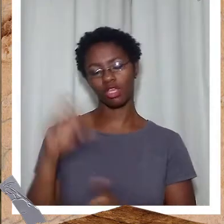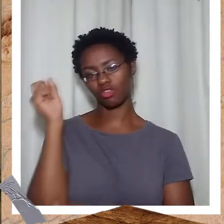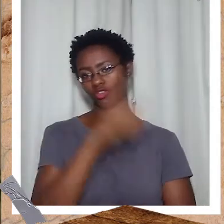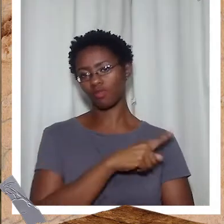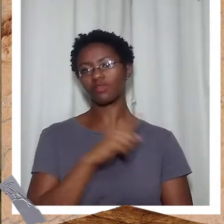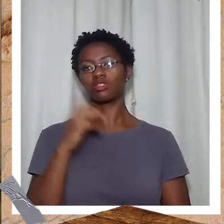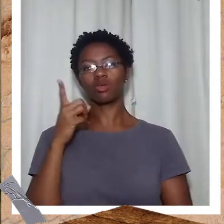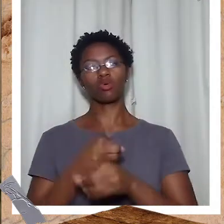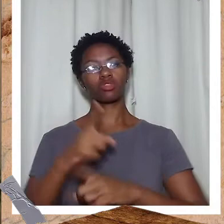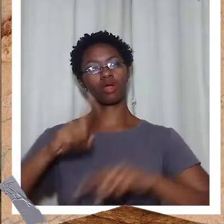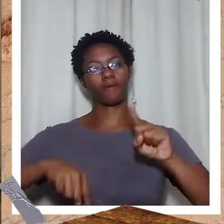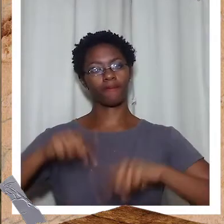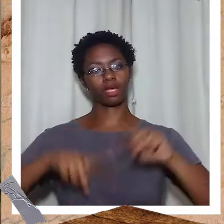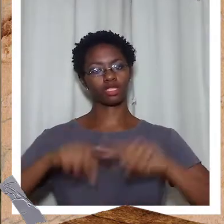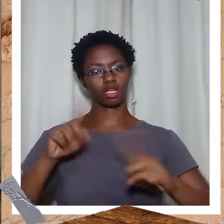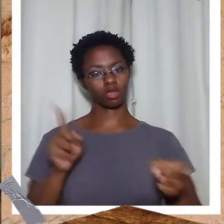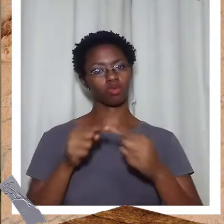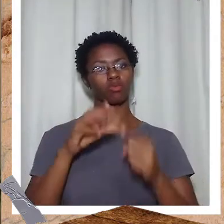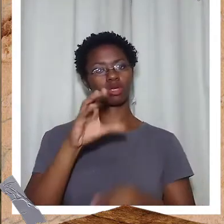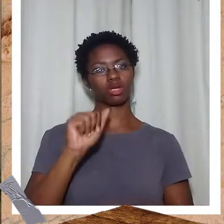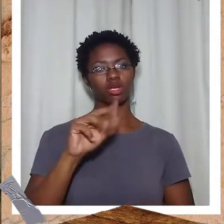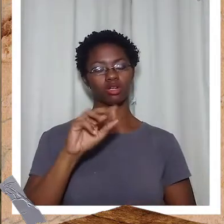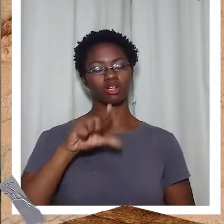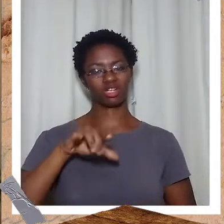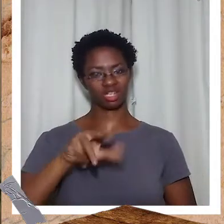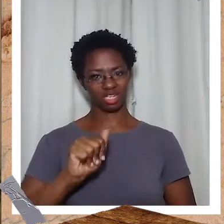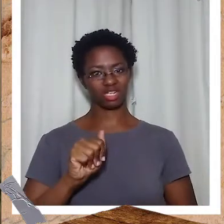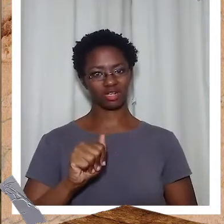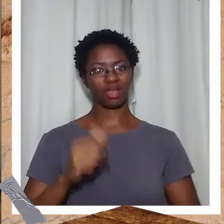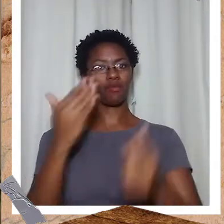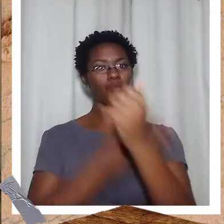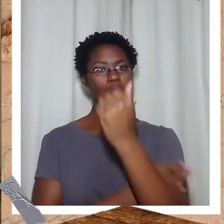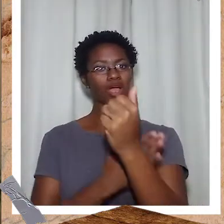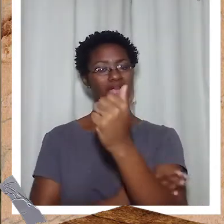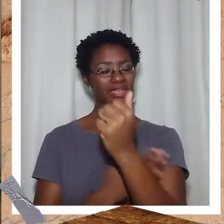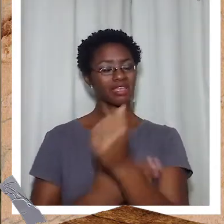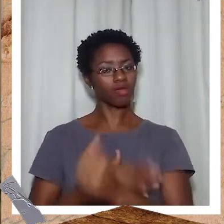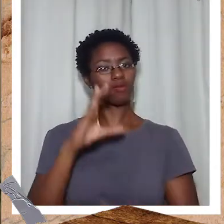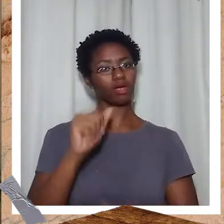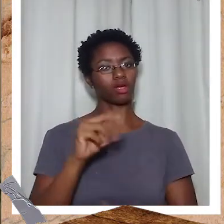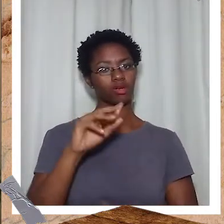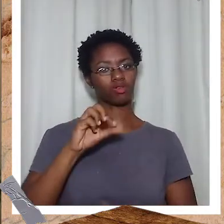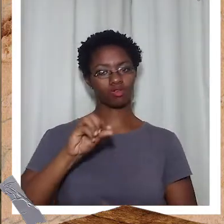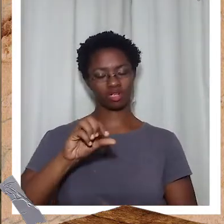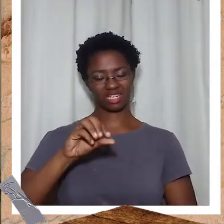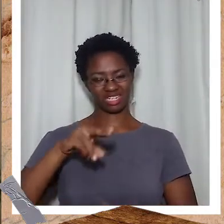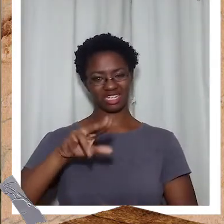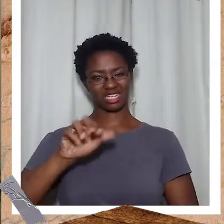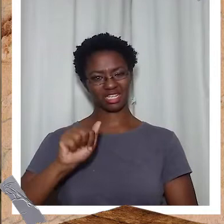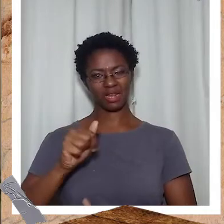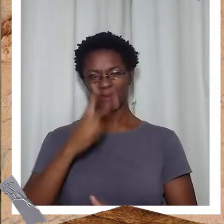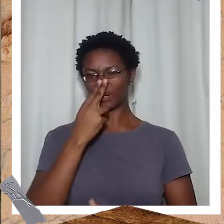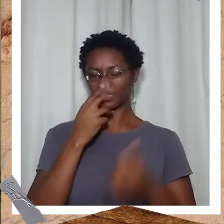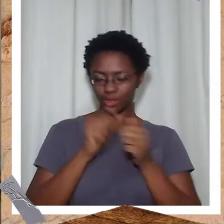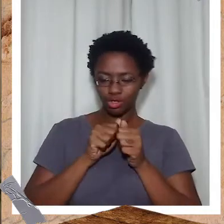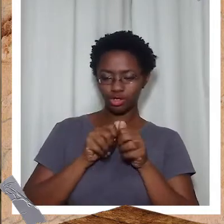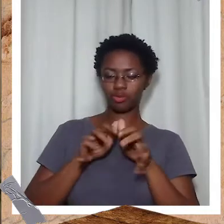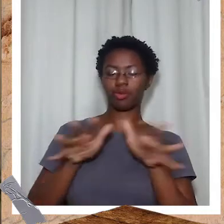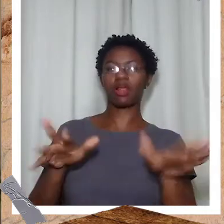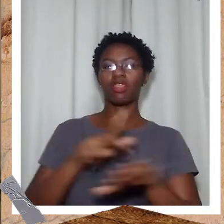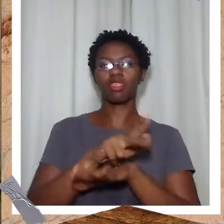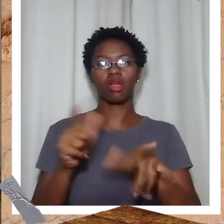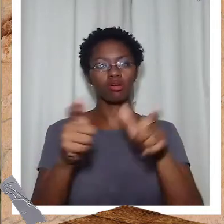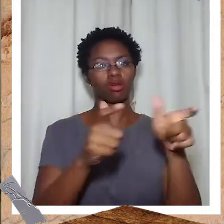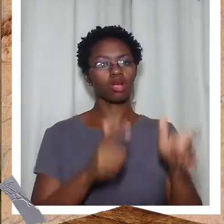os materiais relativos a Carolina. Um acervo de Carolina está espalhado em uma série de instituições. E o acervo